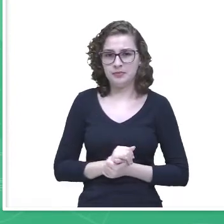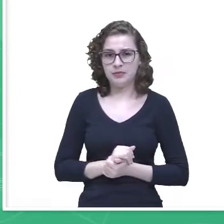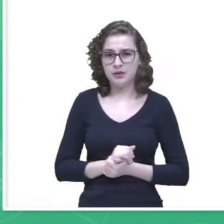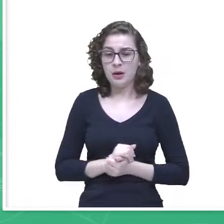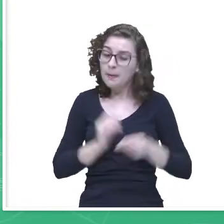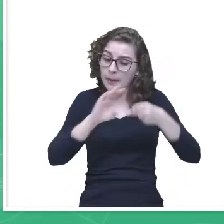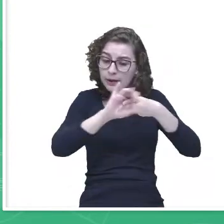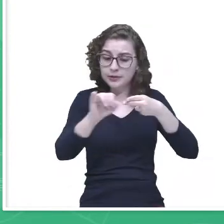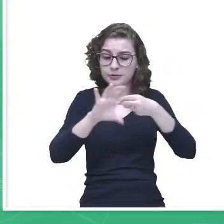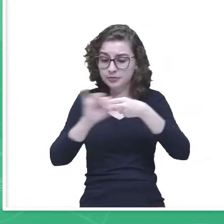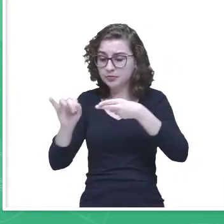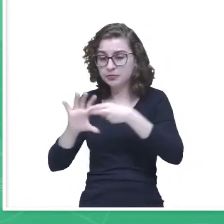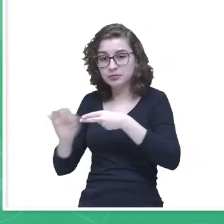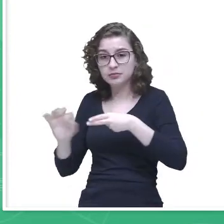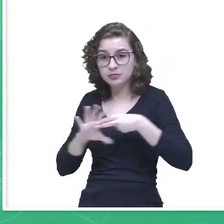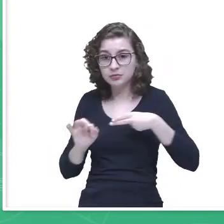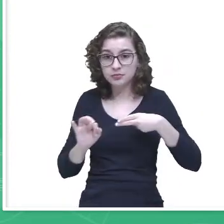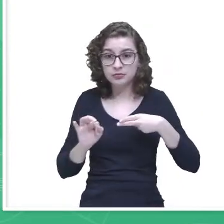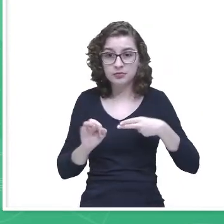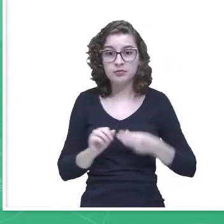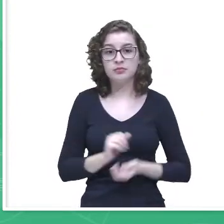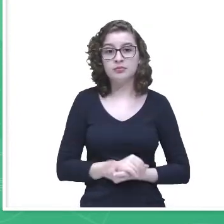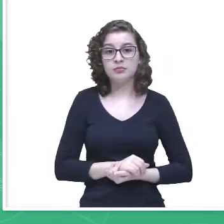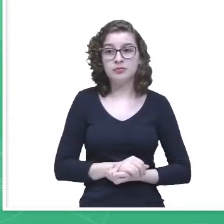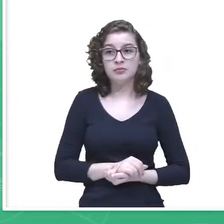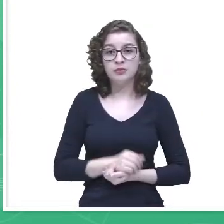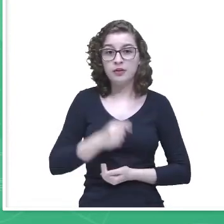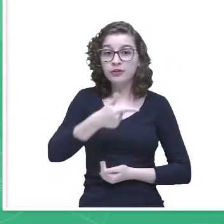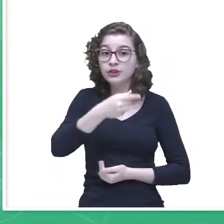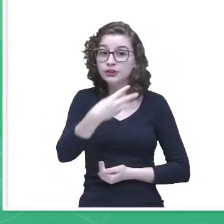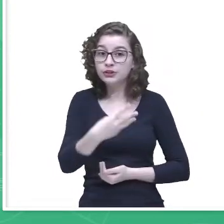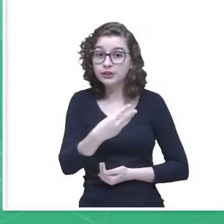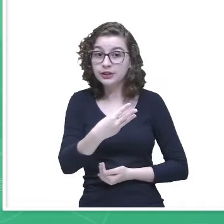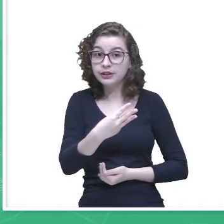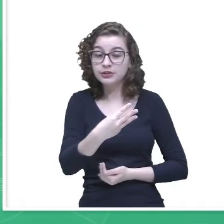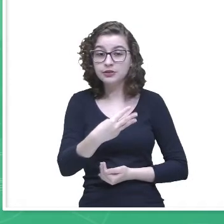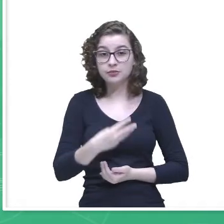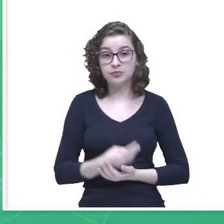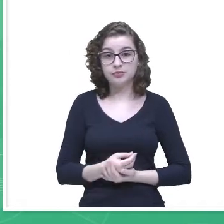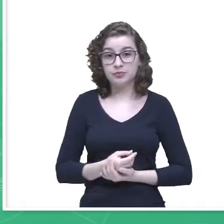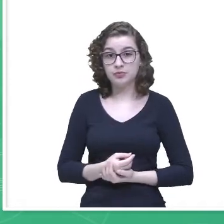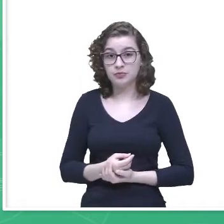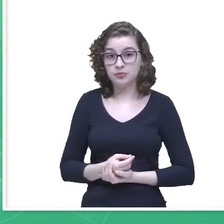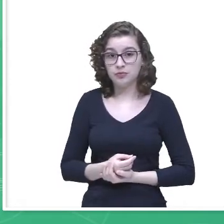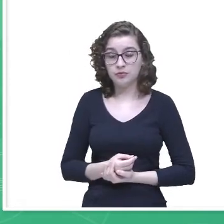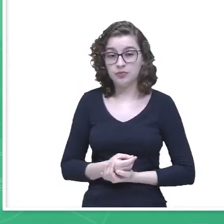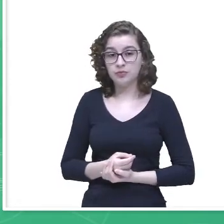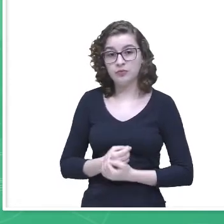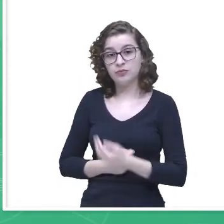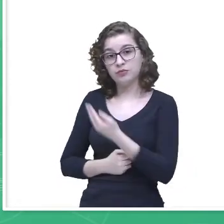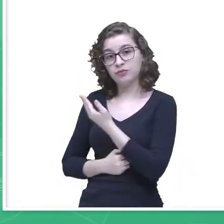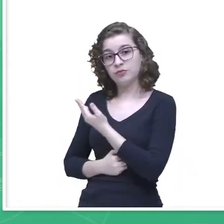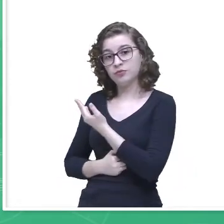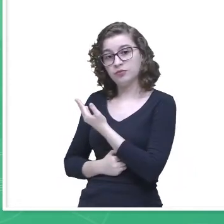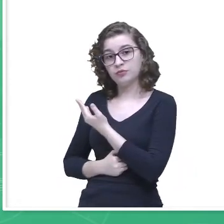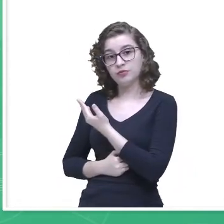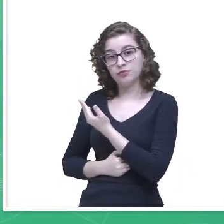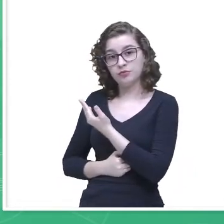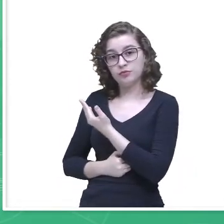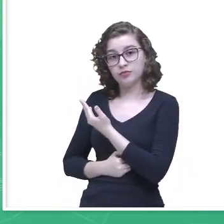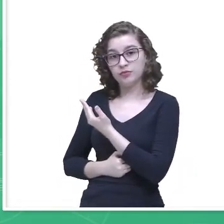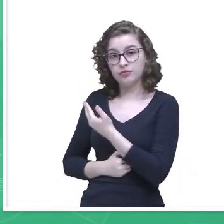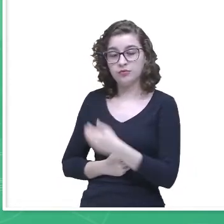pares de cromossomos, tá bom? Um par de cromossomos, 23